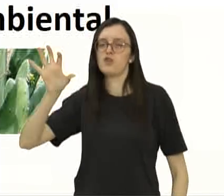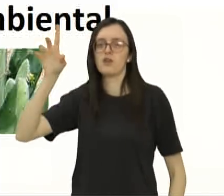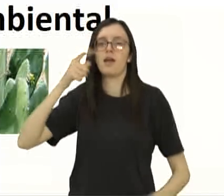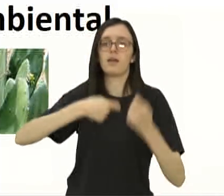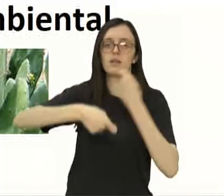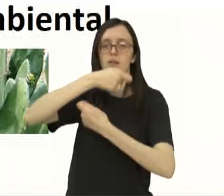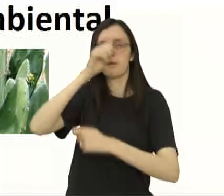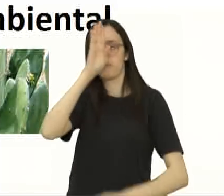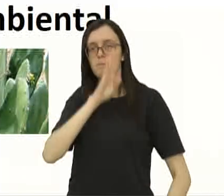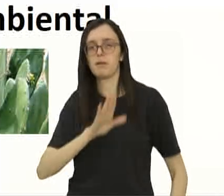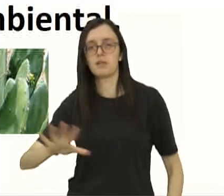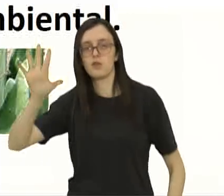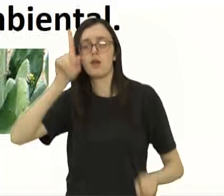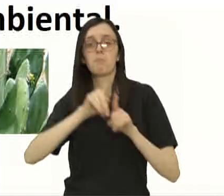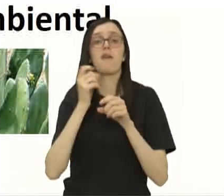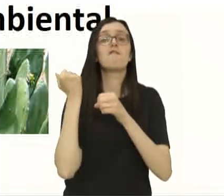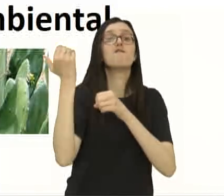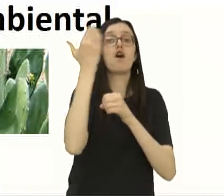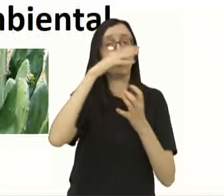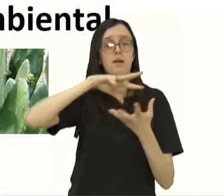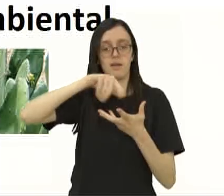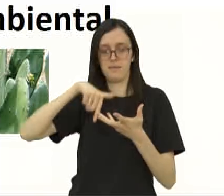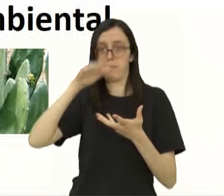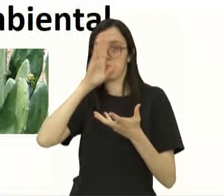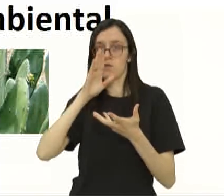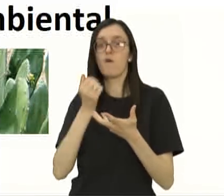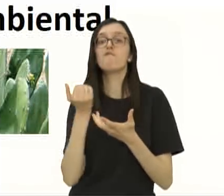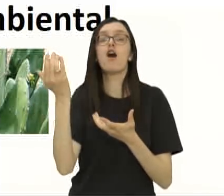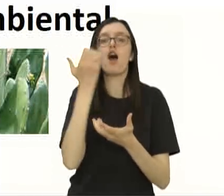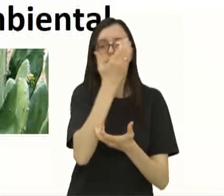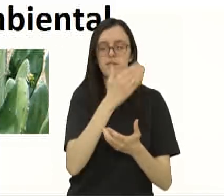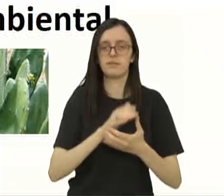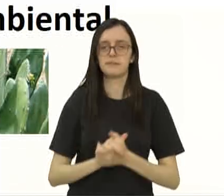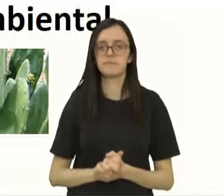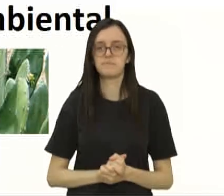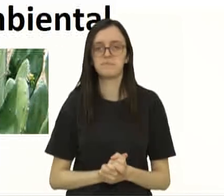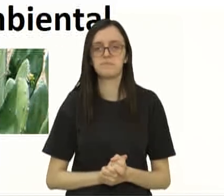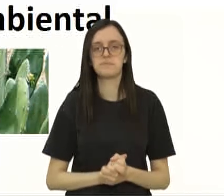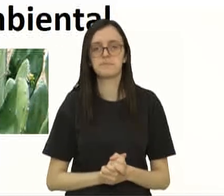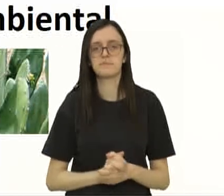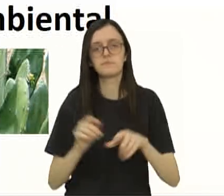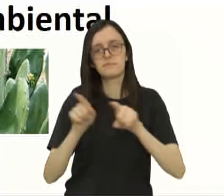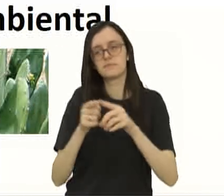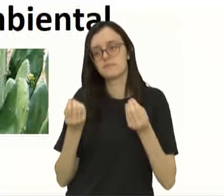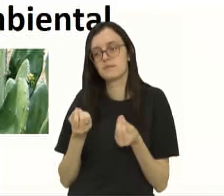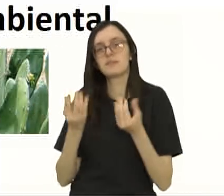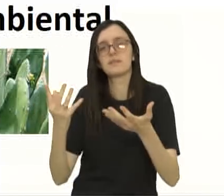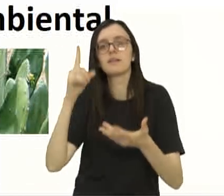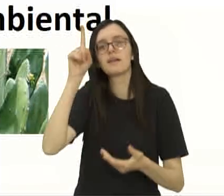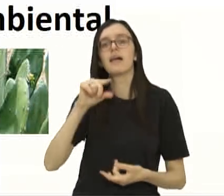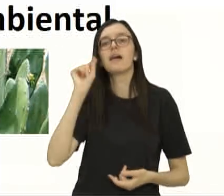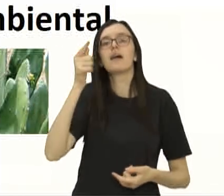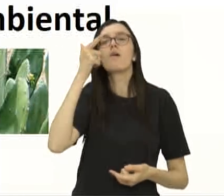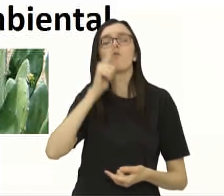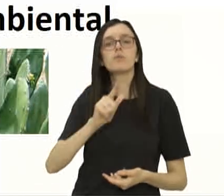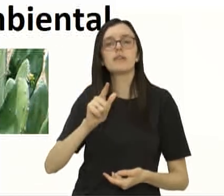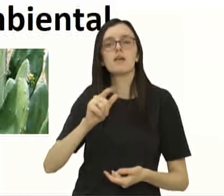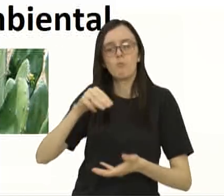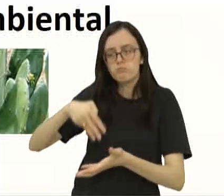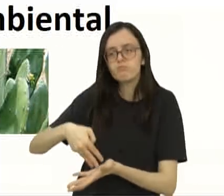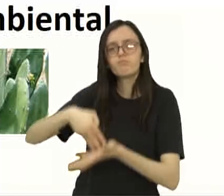economias nacional e internacional. Então, ela pretende fortalecer vetores que promovam a